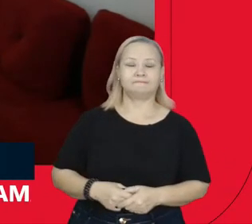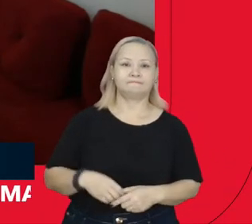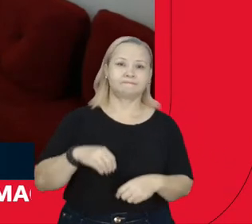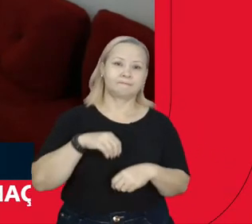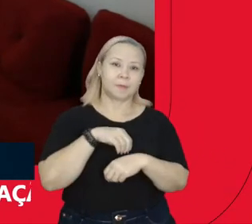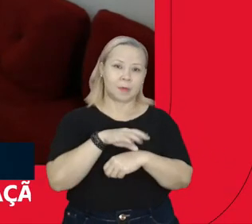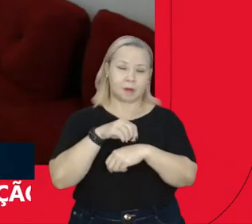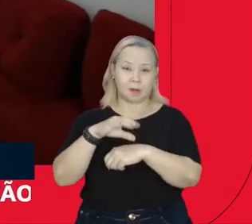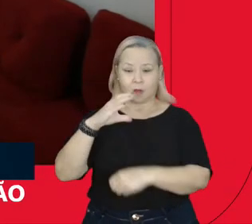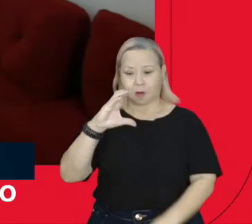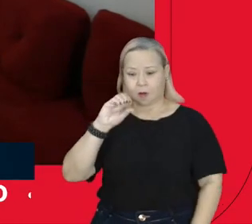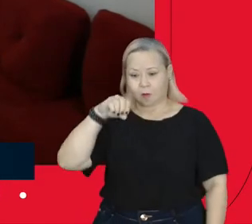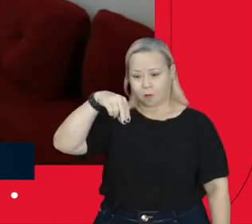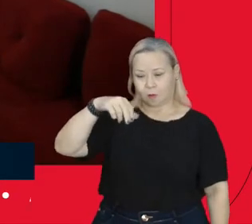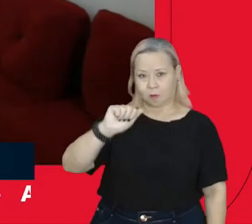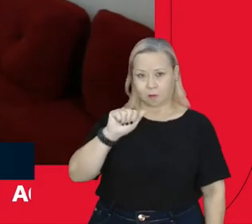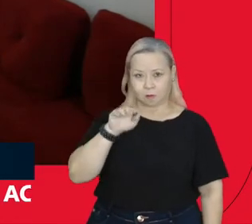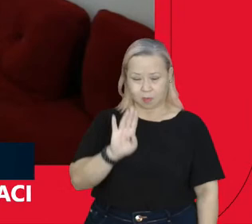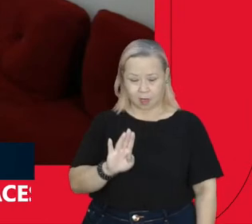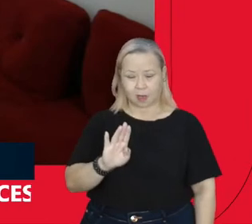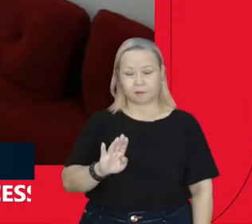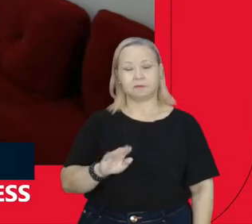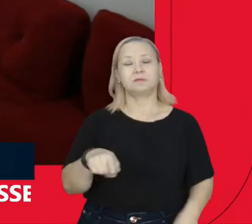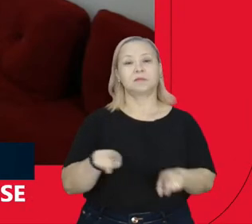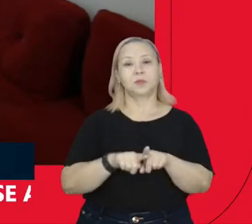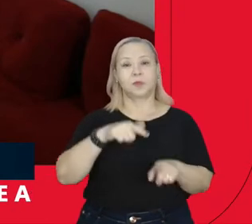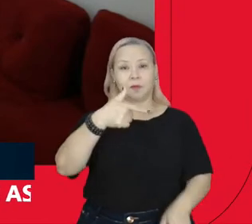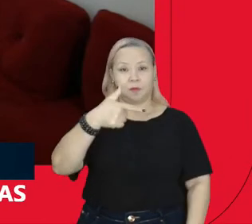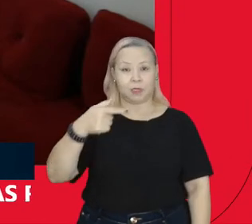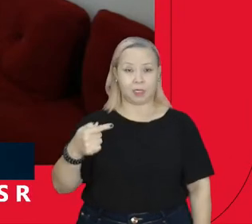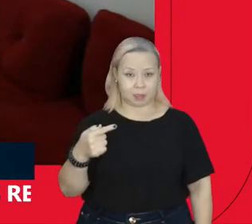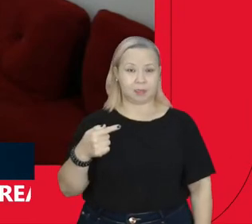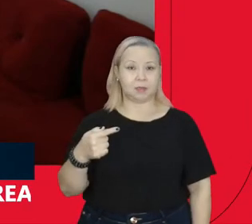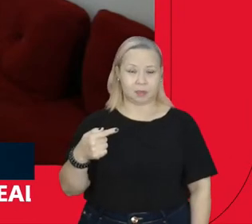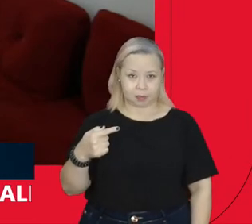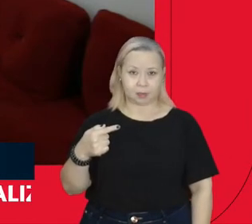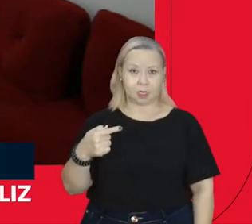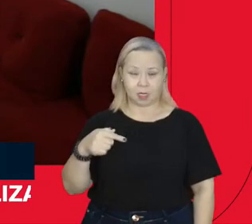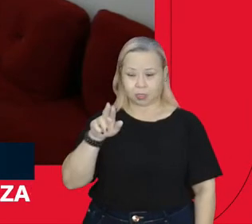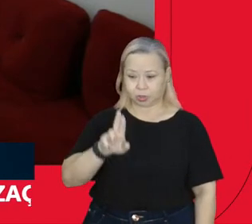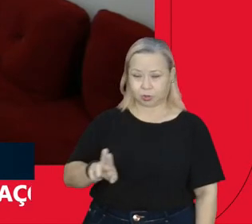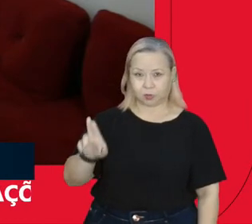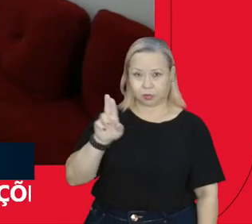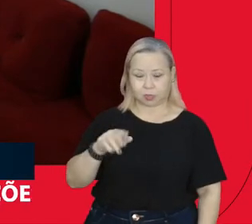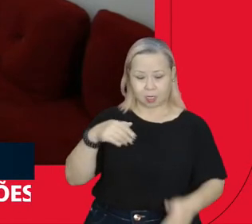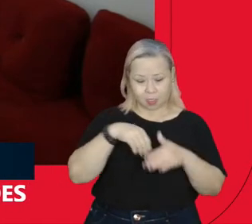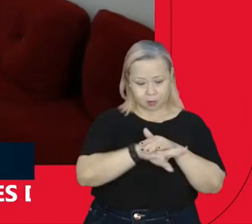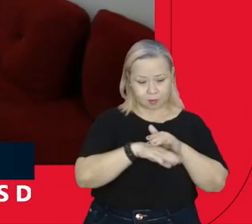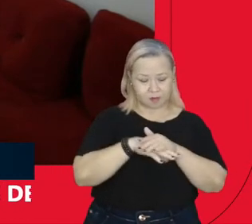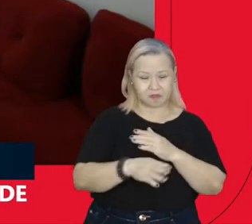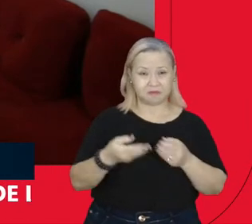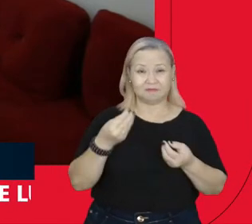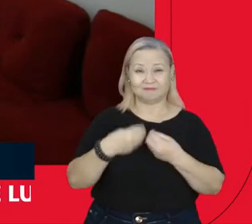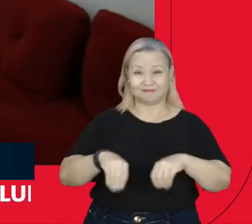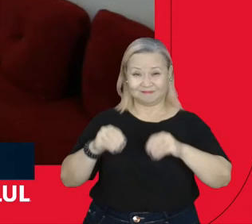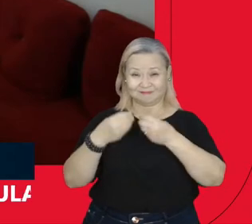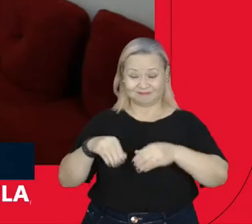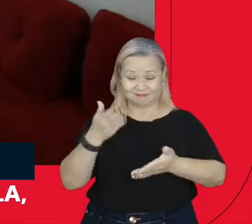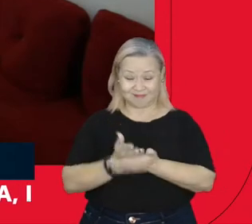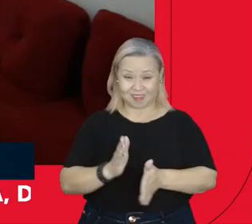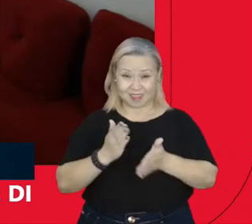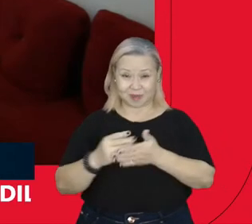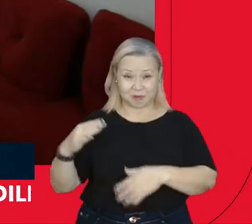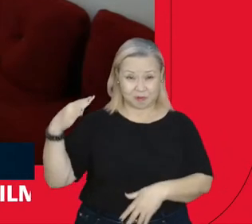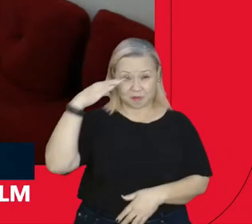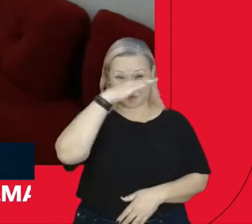Abastecimento, a Conab, e as suas 27 unidades armazenadoras que foram destruídas por Bolsonaro pela sua política